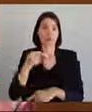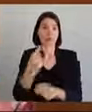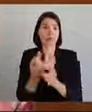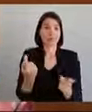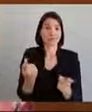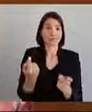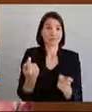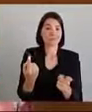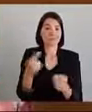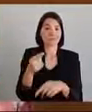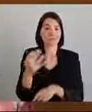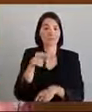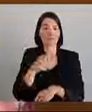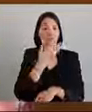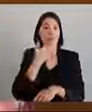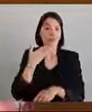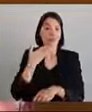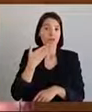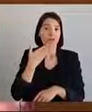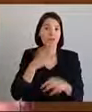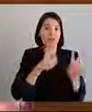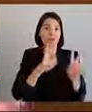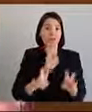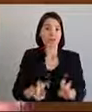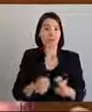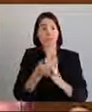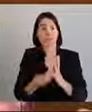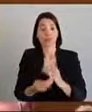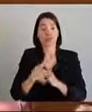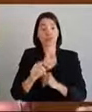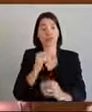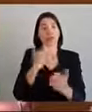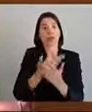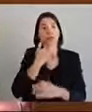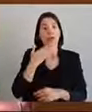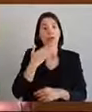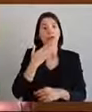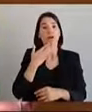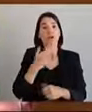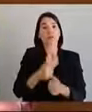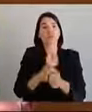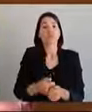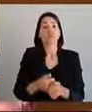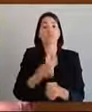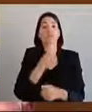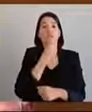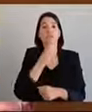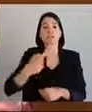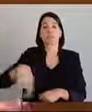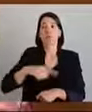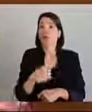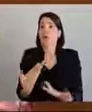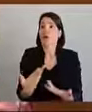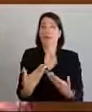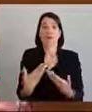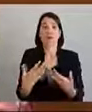isso é útil sobre vários aspectos e seria útil também para aferir o mérito da decisão que aqui estamos a tomar sobre